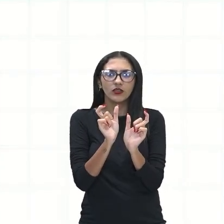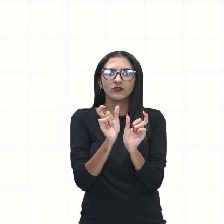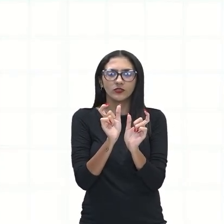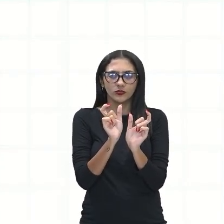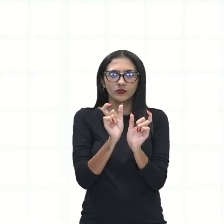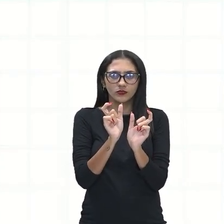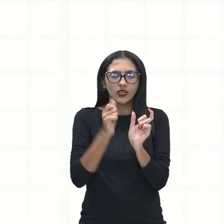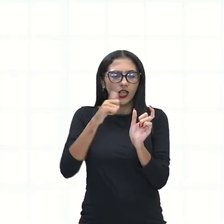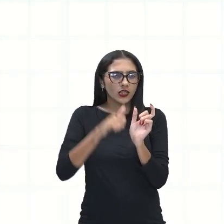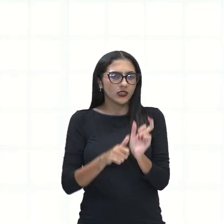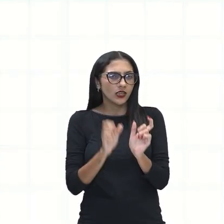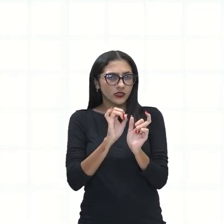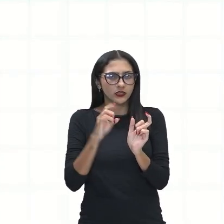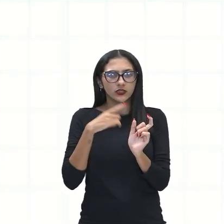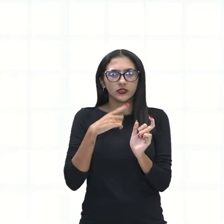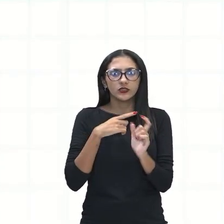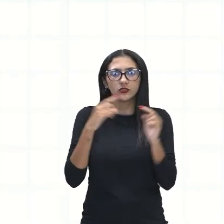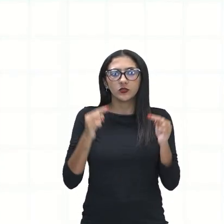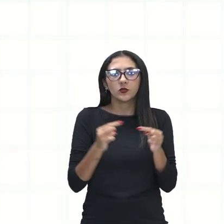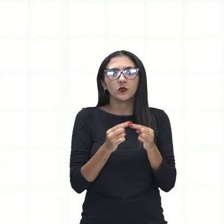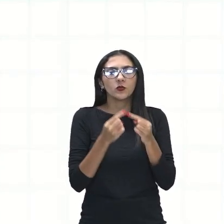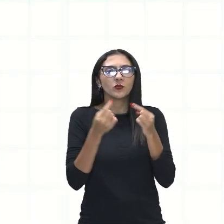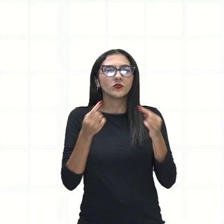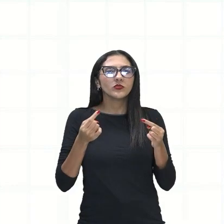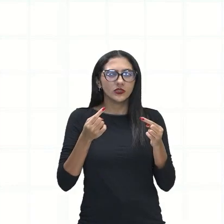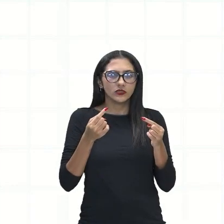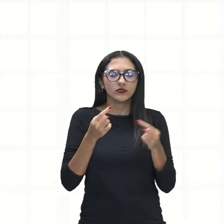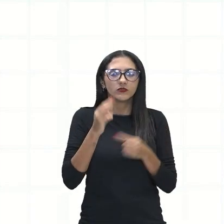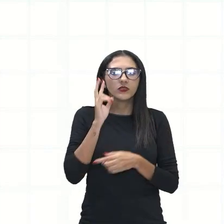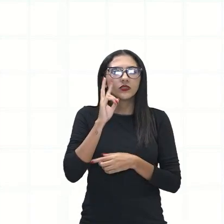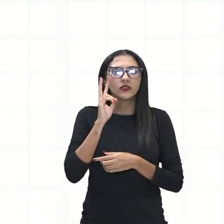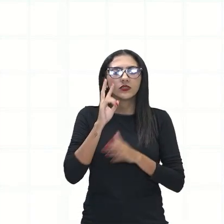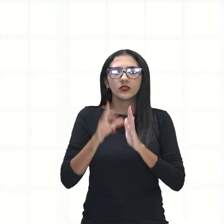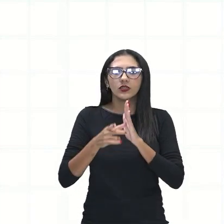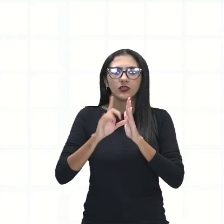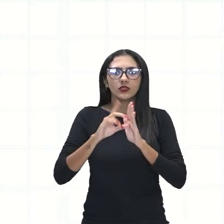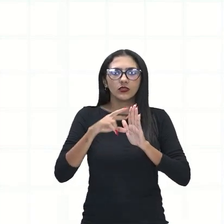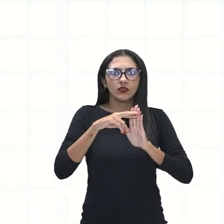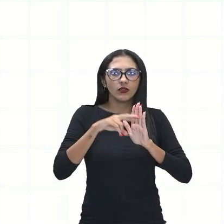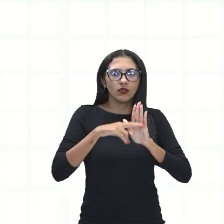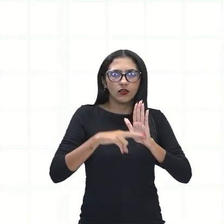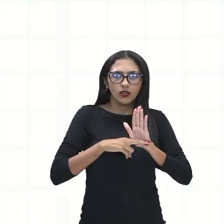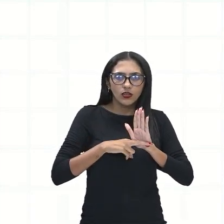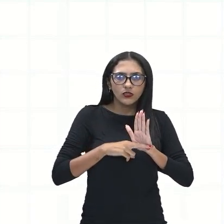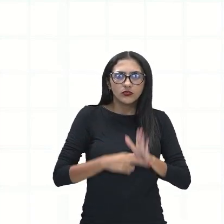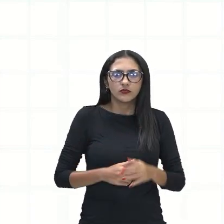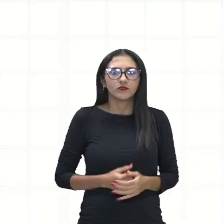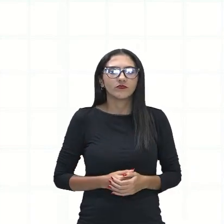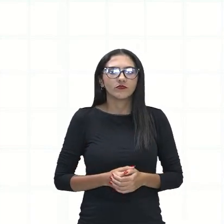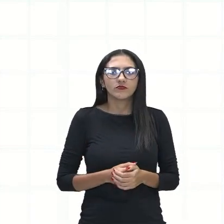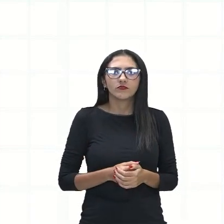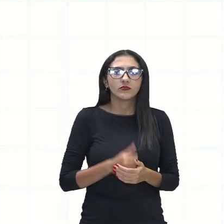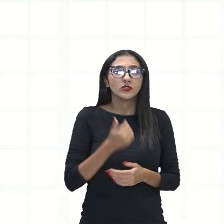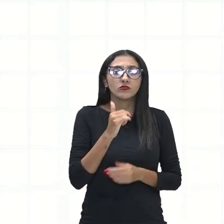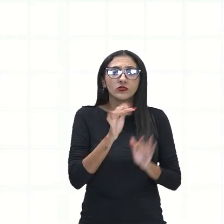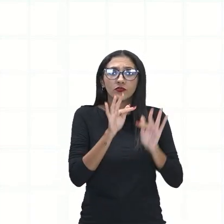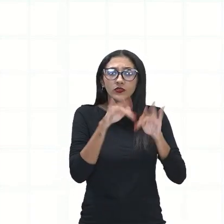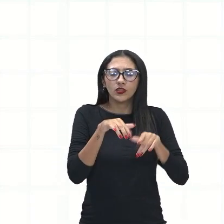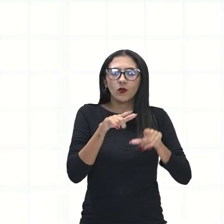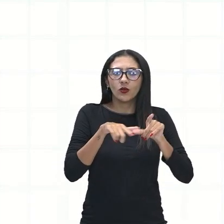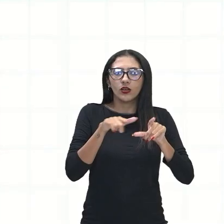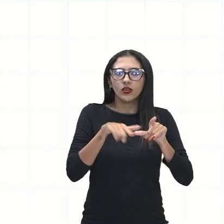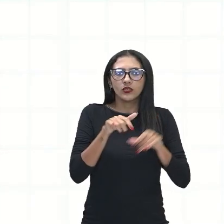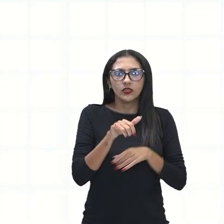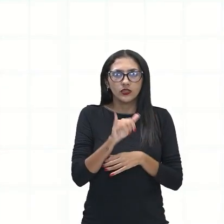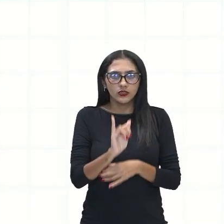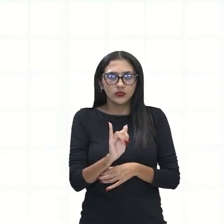analisar se ele se encaixa em alguma regra, né? Não termina em Y, não termina